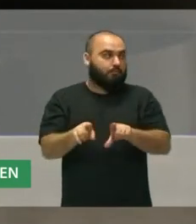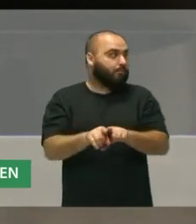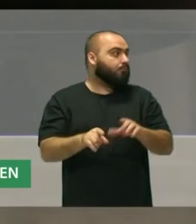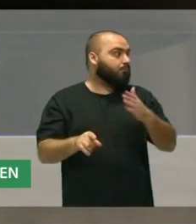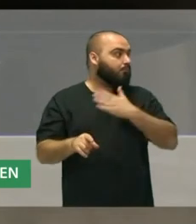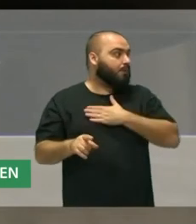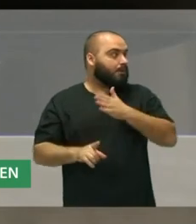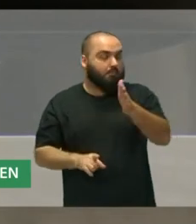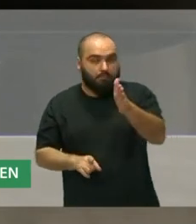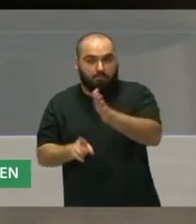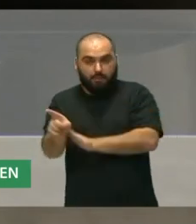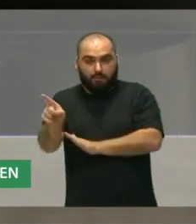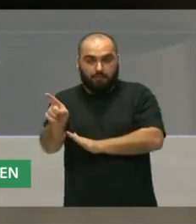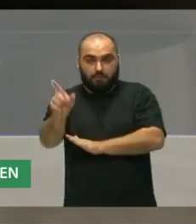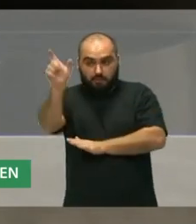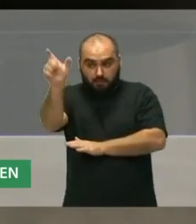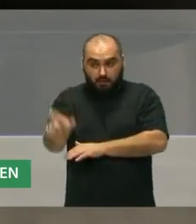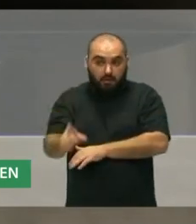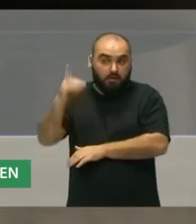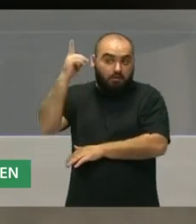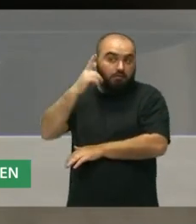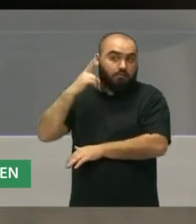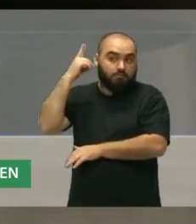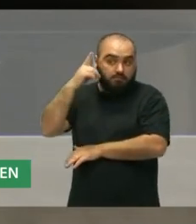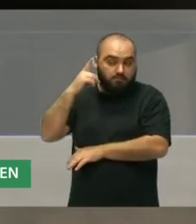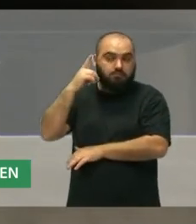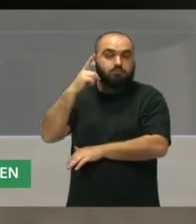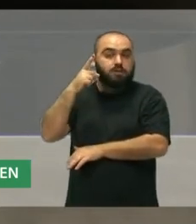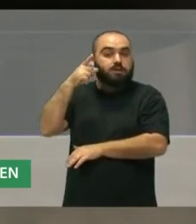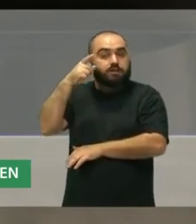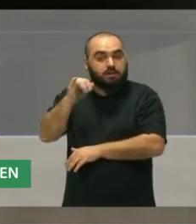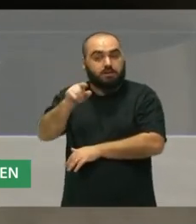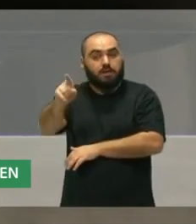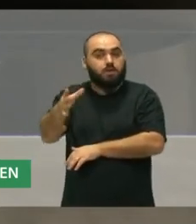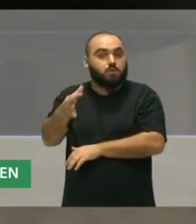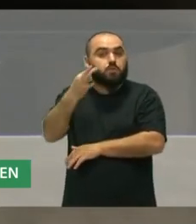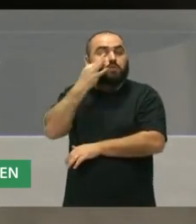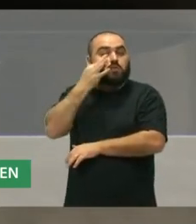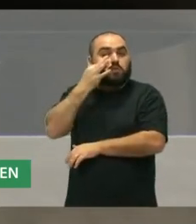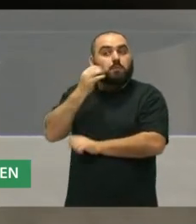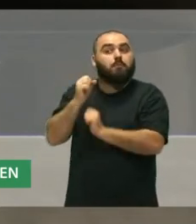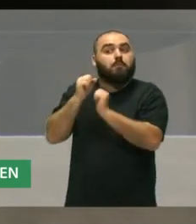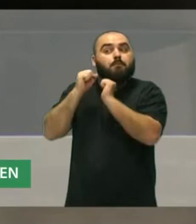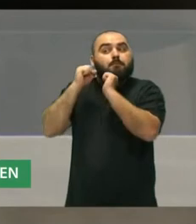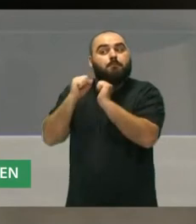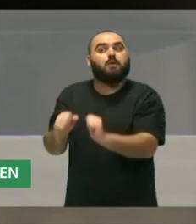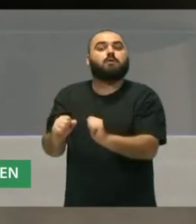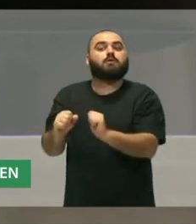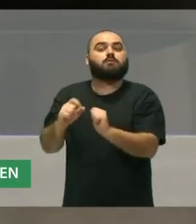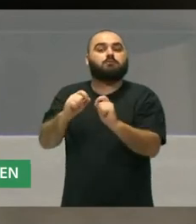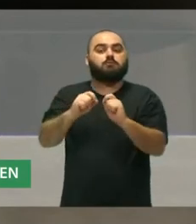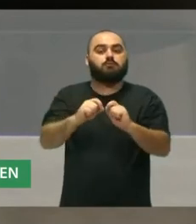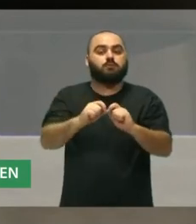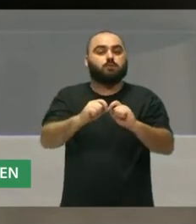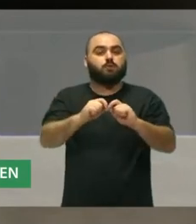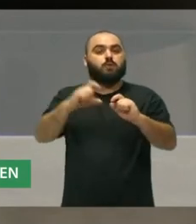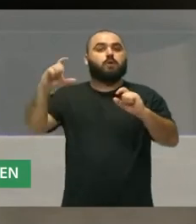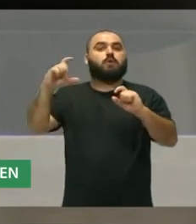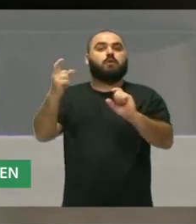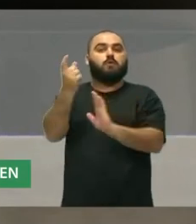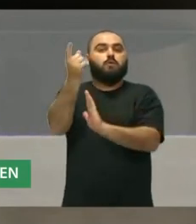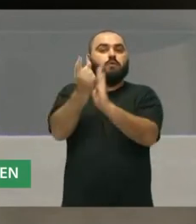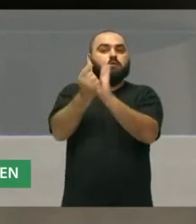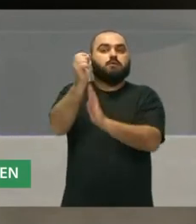a Campagnolo, né? Se esse custeio pode ser aumentado através do orçamento